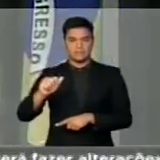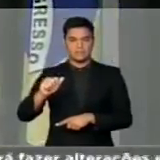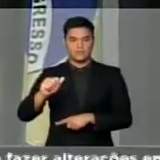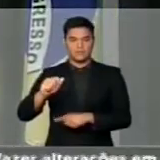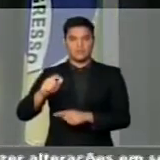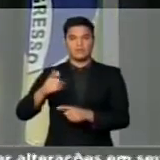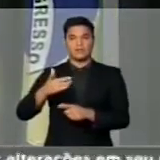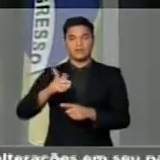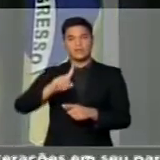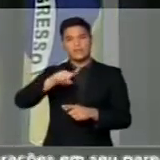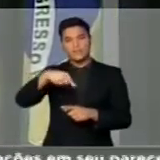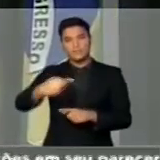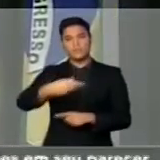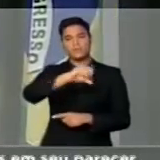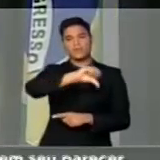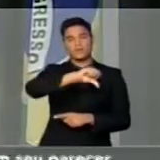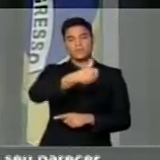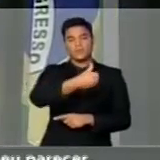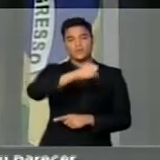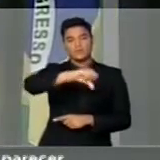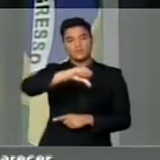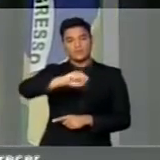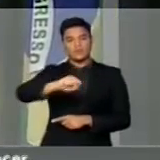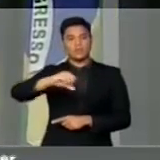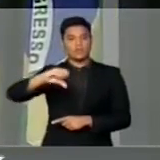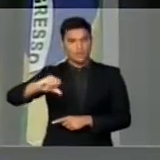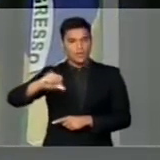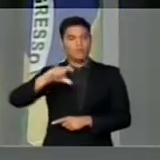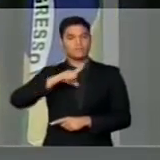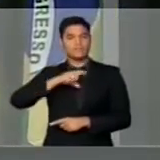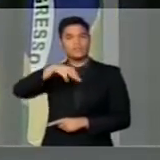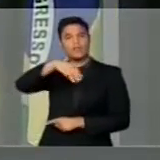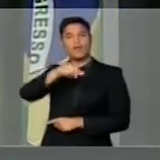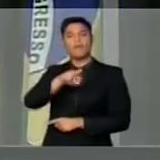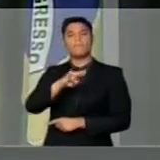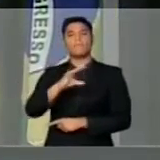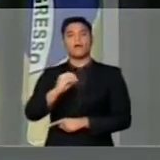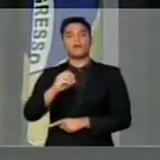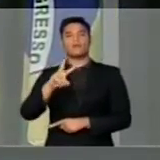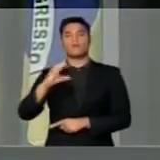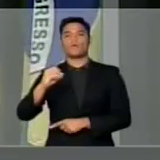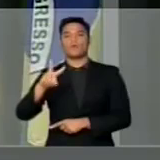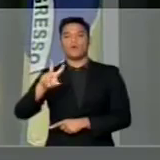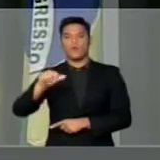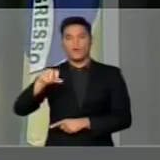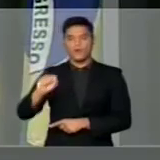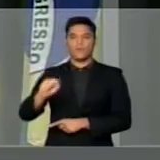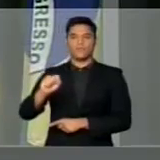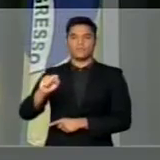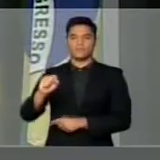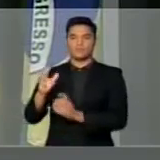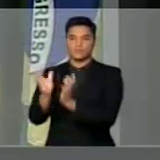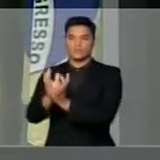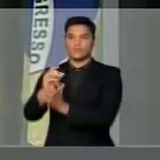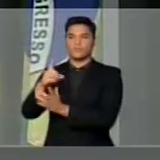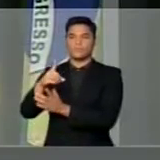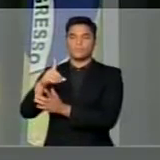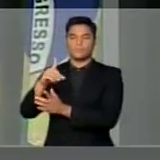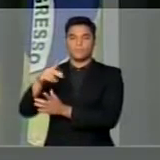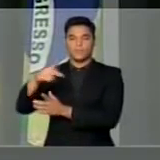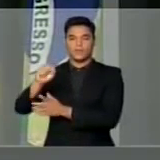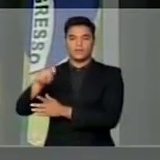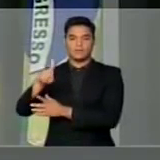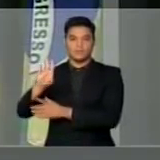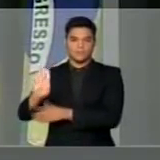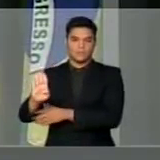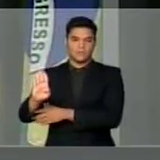de 89, PSDB tinha Mário Covas como candidato, Dr. Ulisses pelo PMDB,